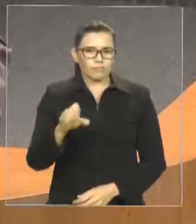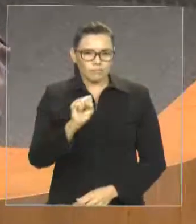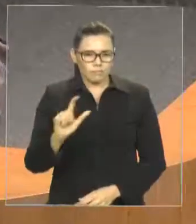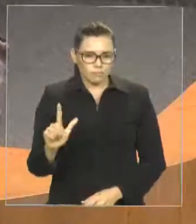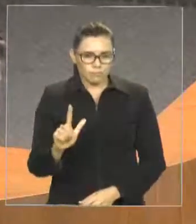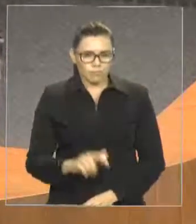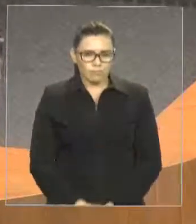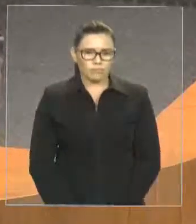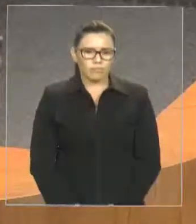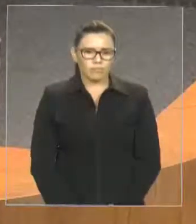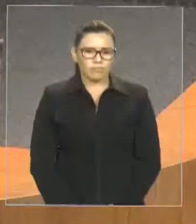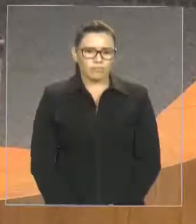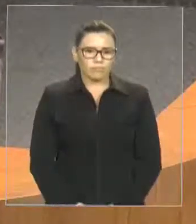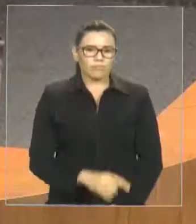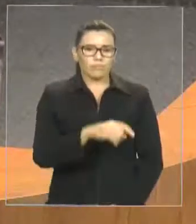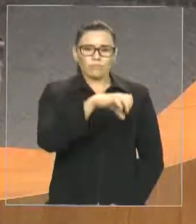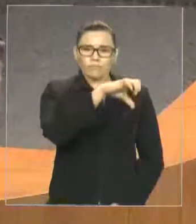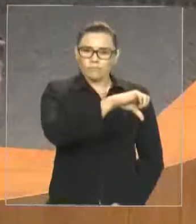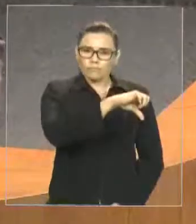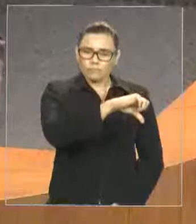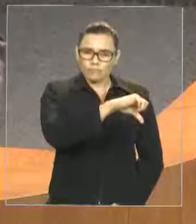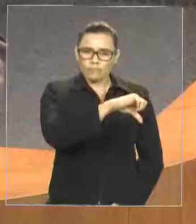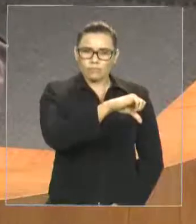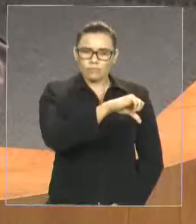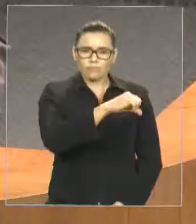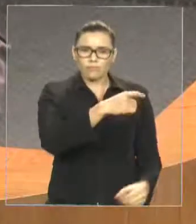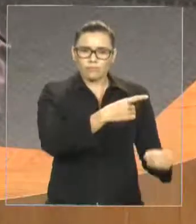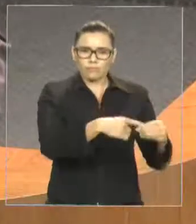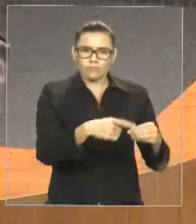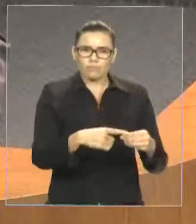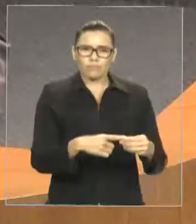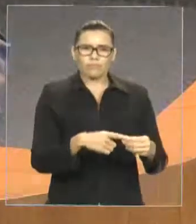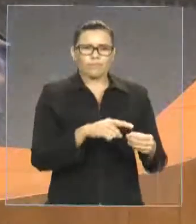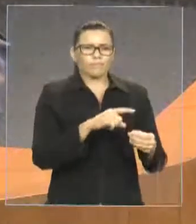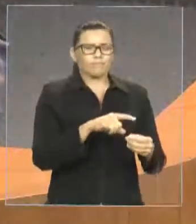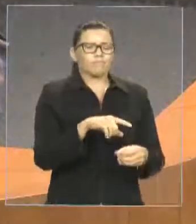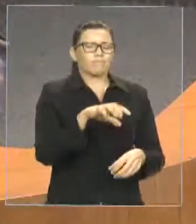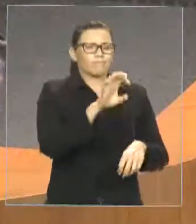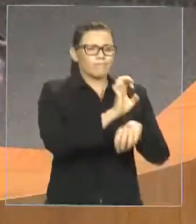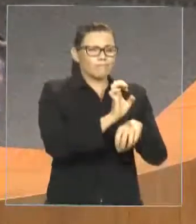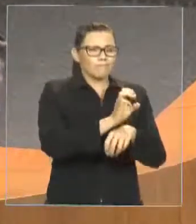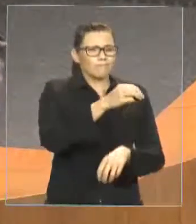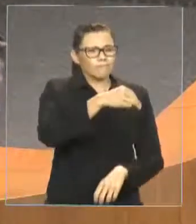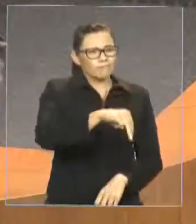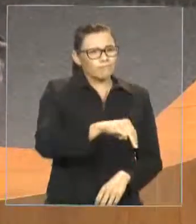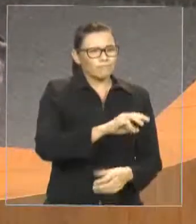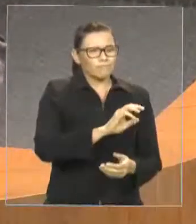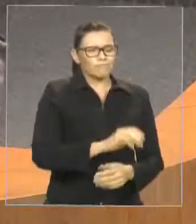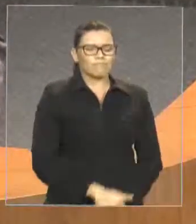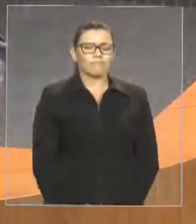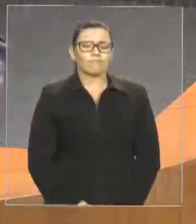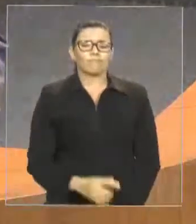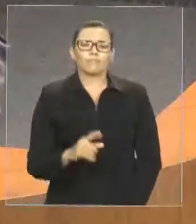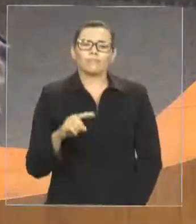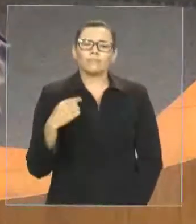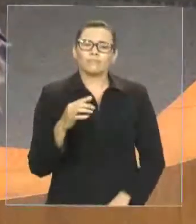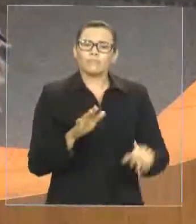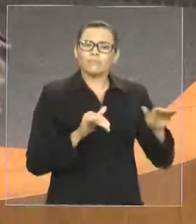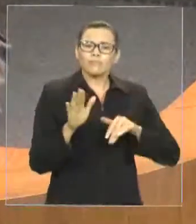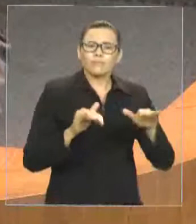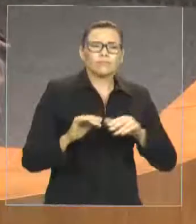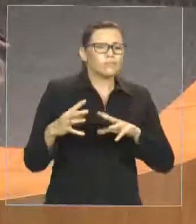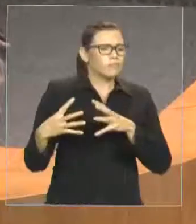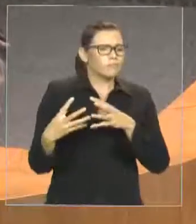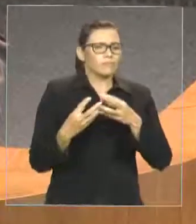9 municípios estão no continente. E nós convidamos todos os prefeitos desses municípios para hoje